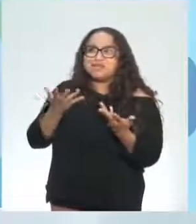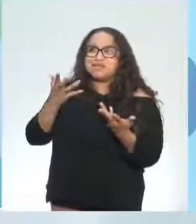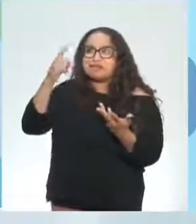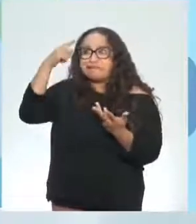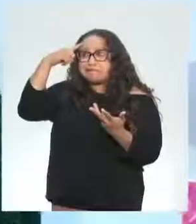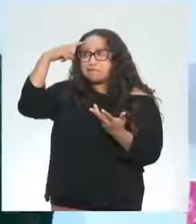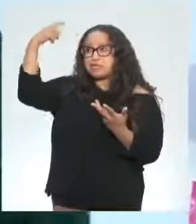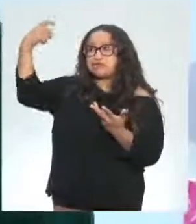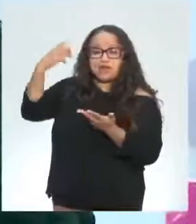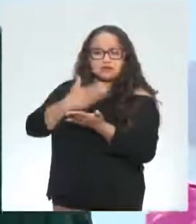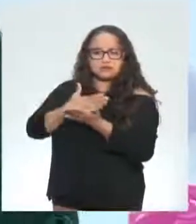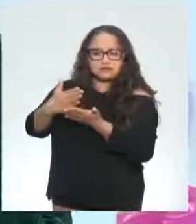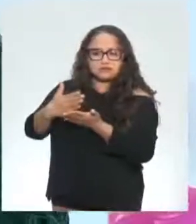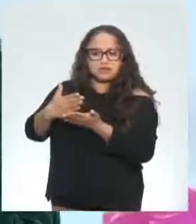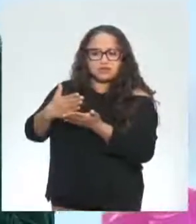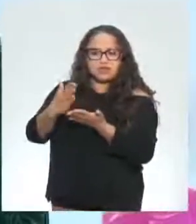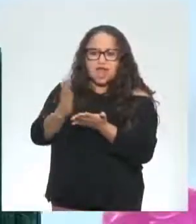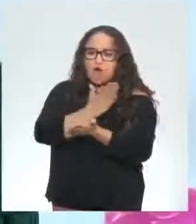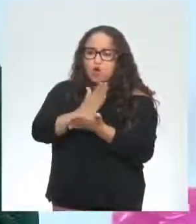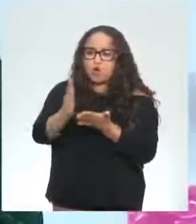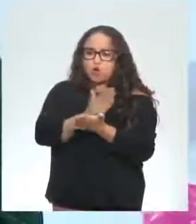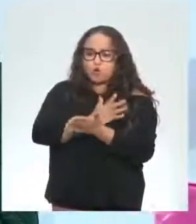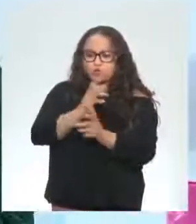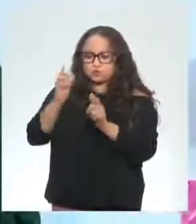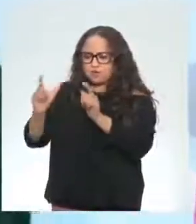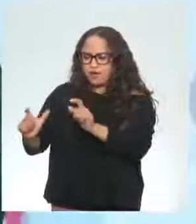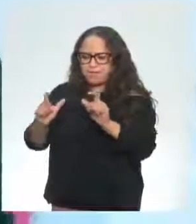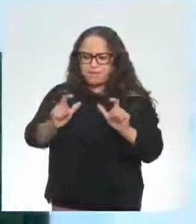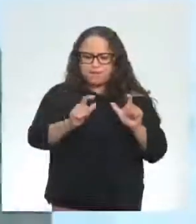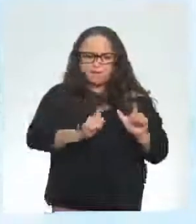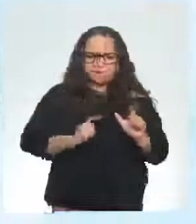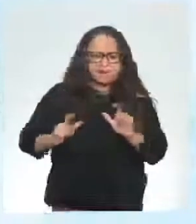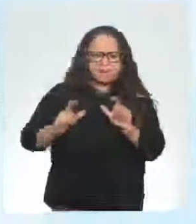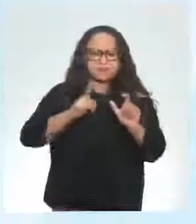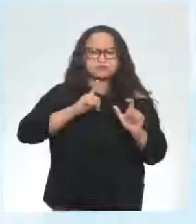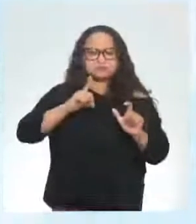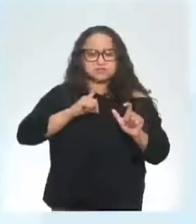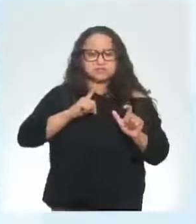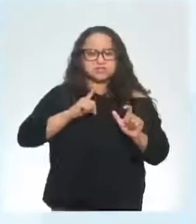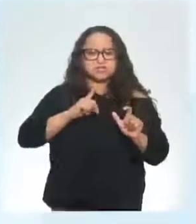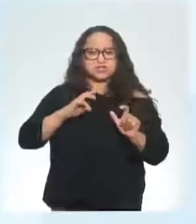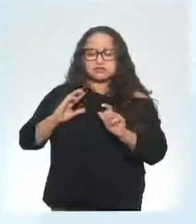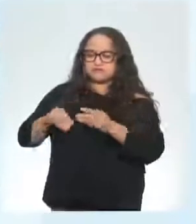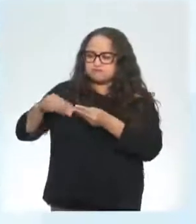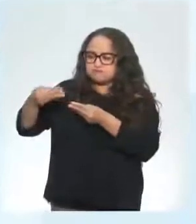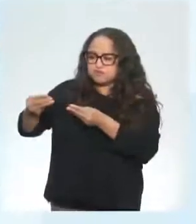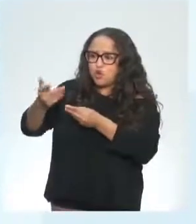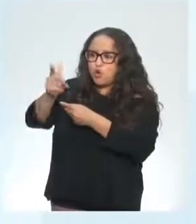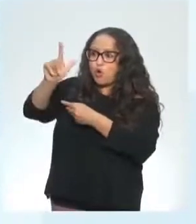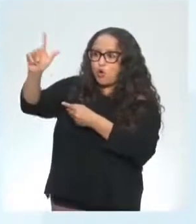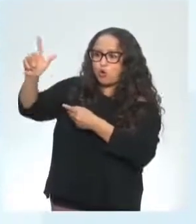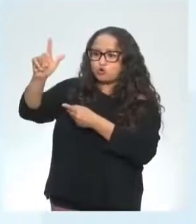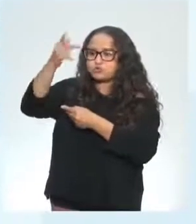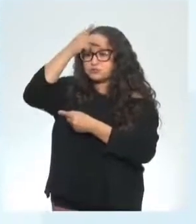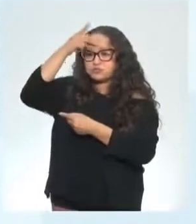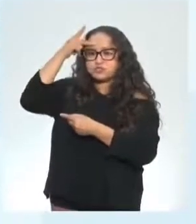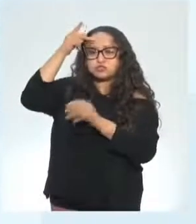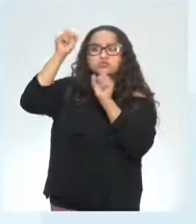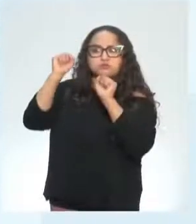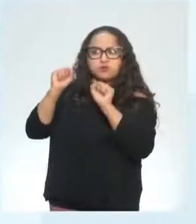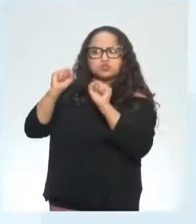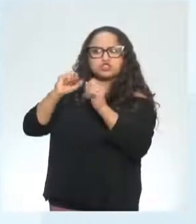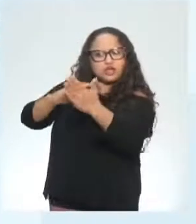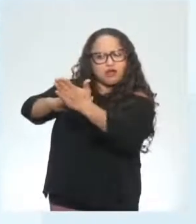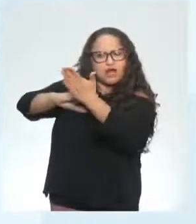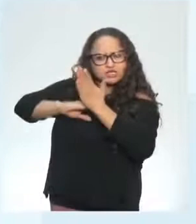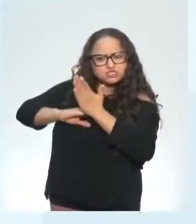algumas partes dessas ideias podem, e às vezes, né, ele passa, né, essa fase de execução para outras pessoas que o